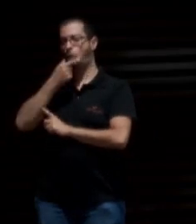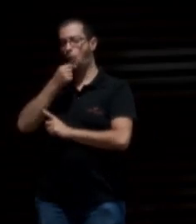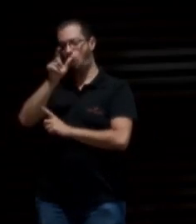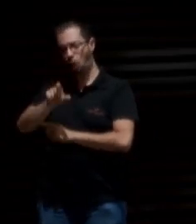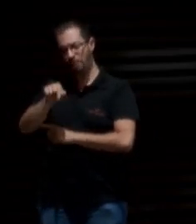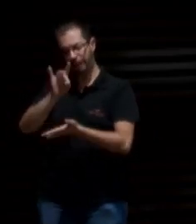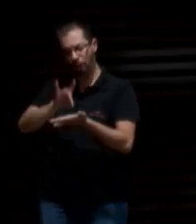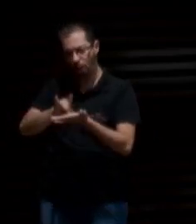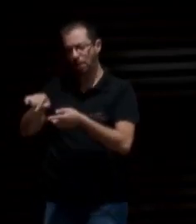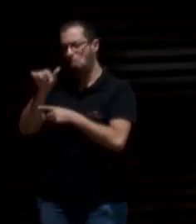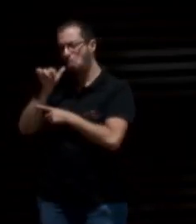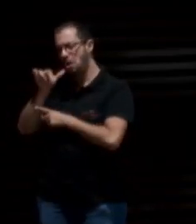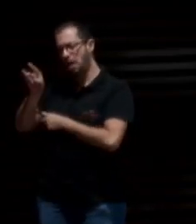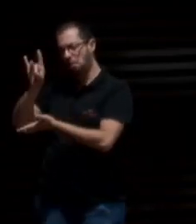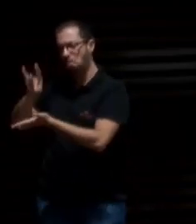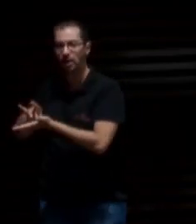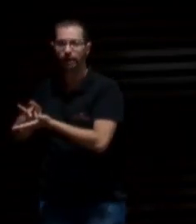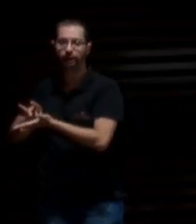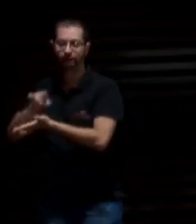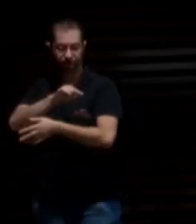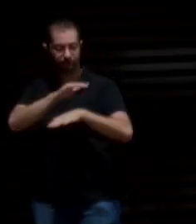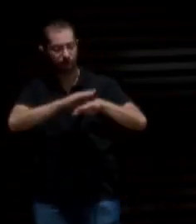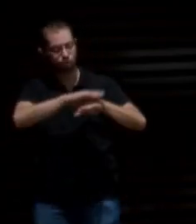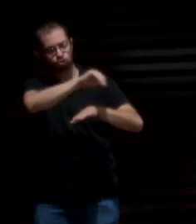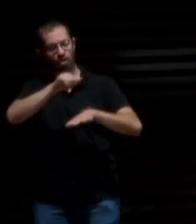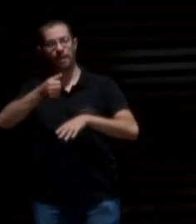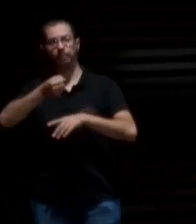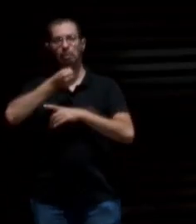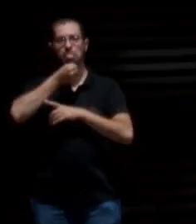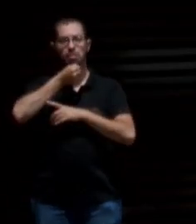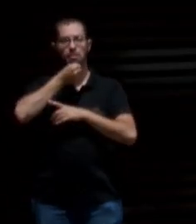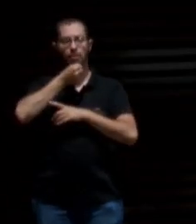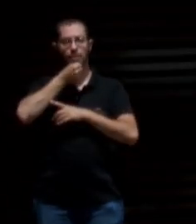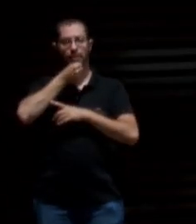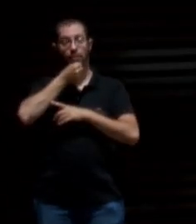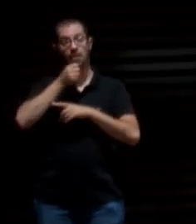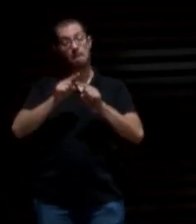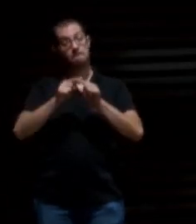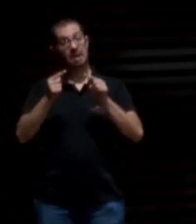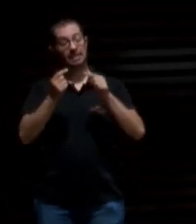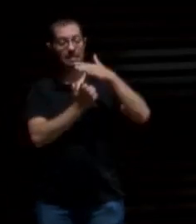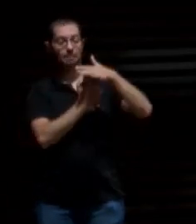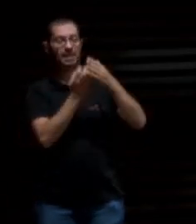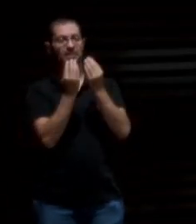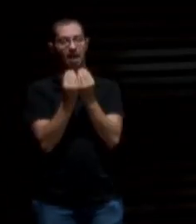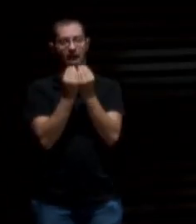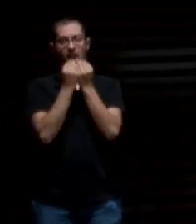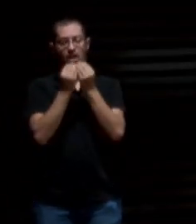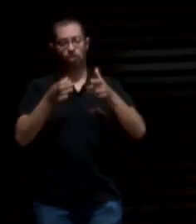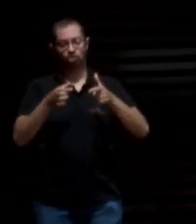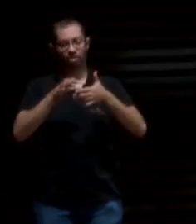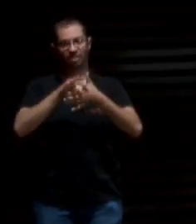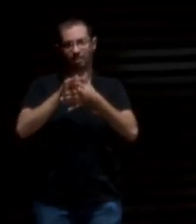depoimento na condição de investigado. Ao passo que a empresa de sanduíche, nada